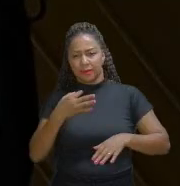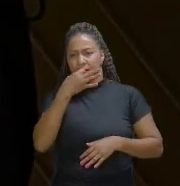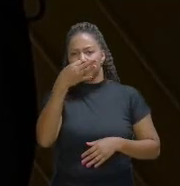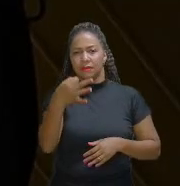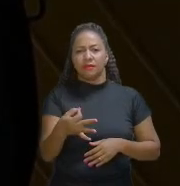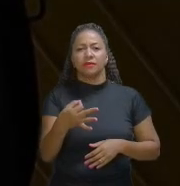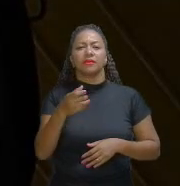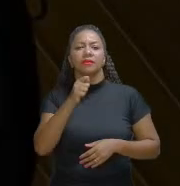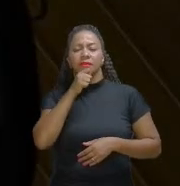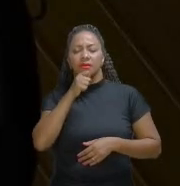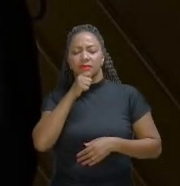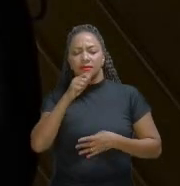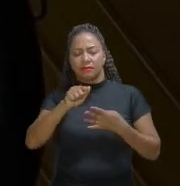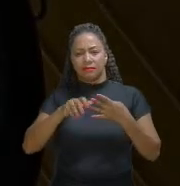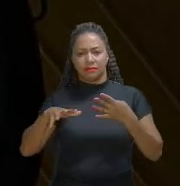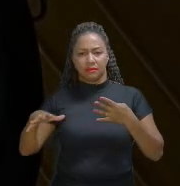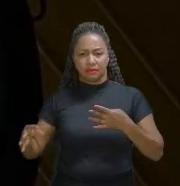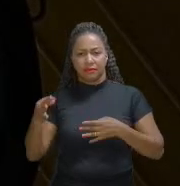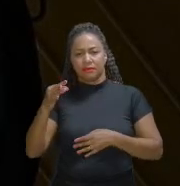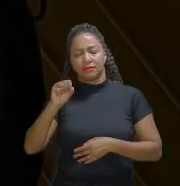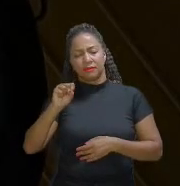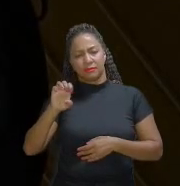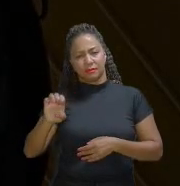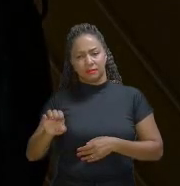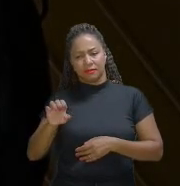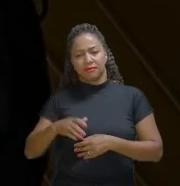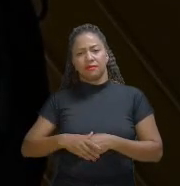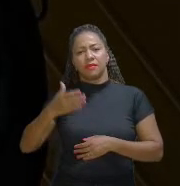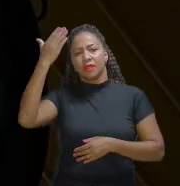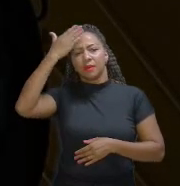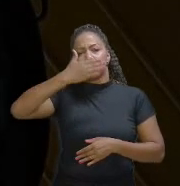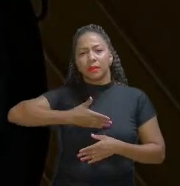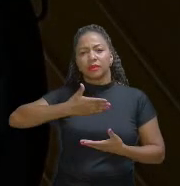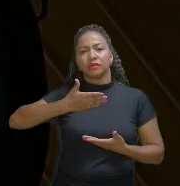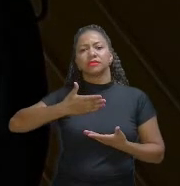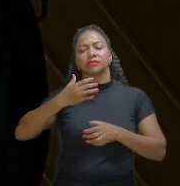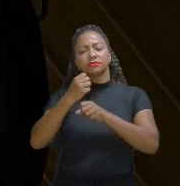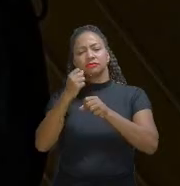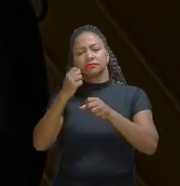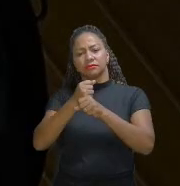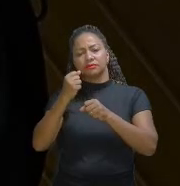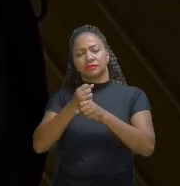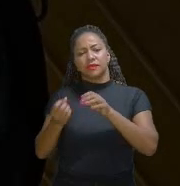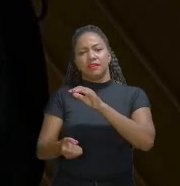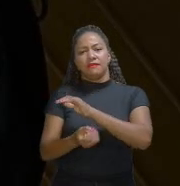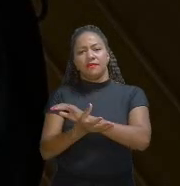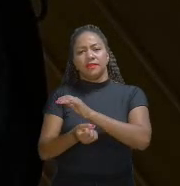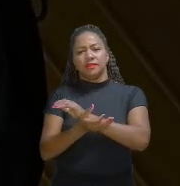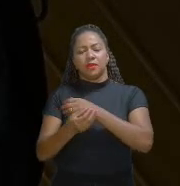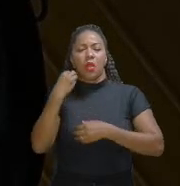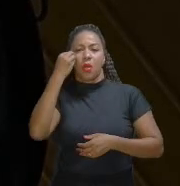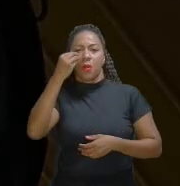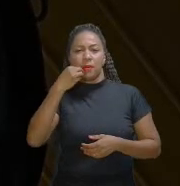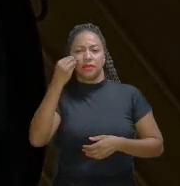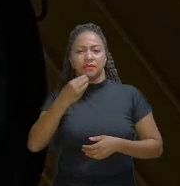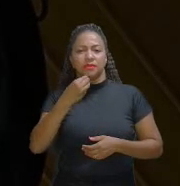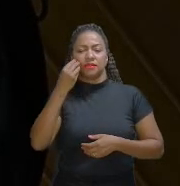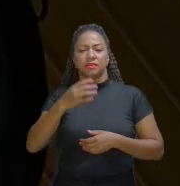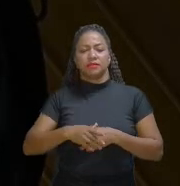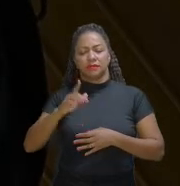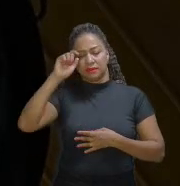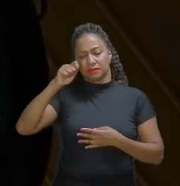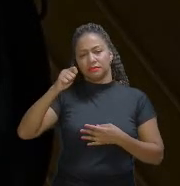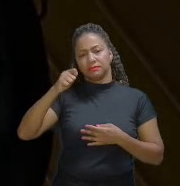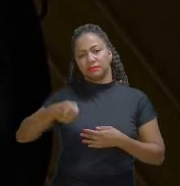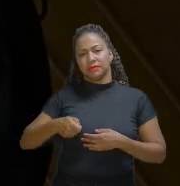argumentação, ainda que a jurisprudência do TSE dispense a comprovação de conluio para reconhecimento de fraude, a observação constante na sentença